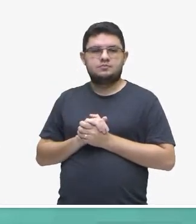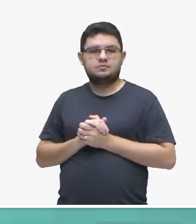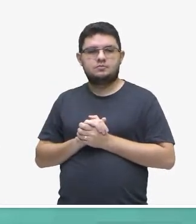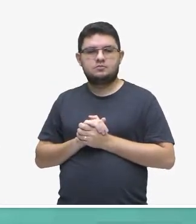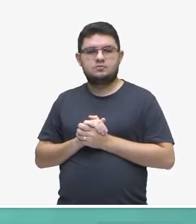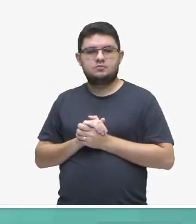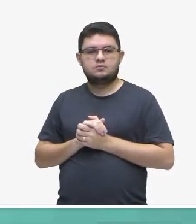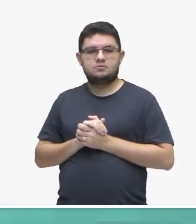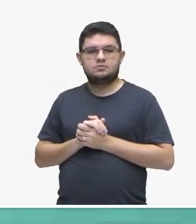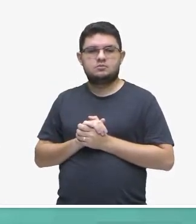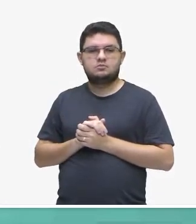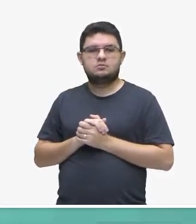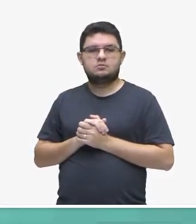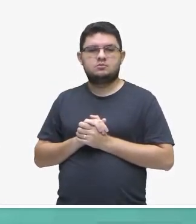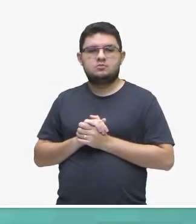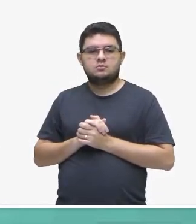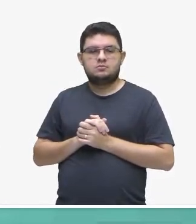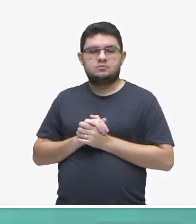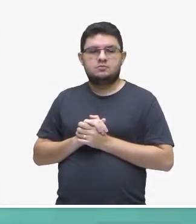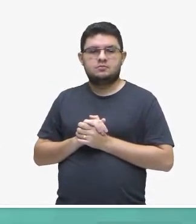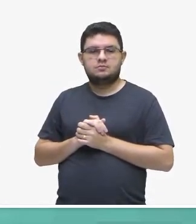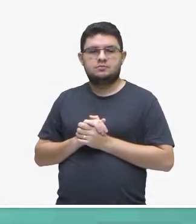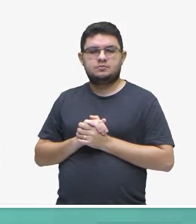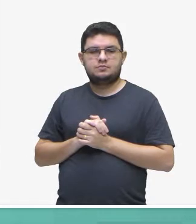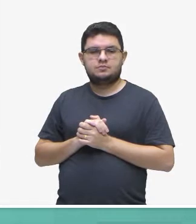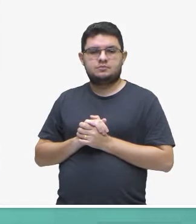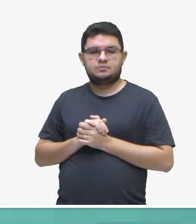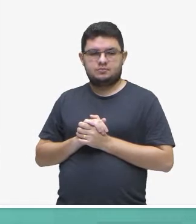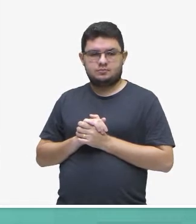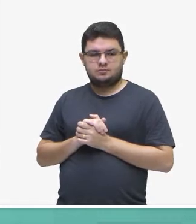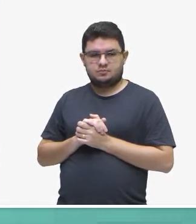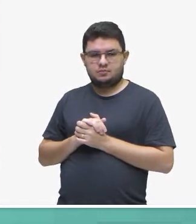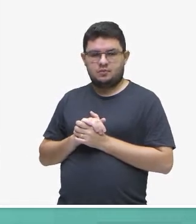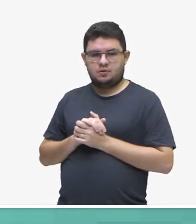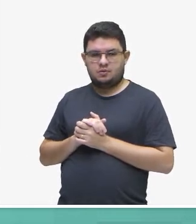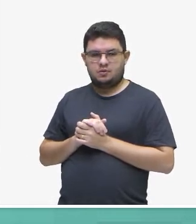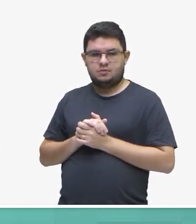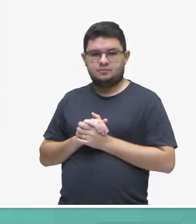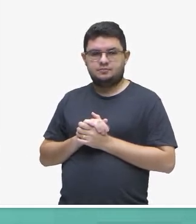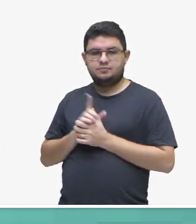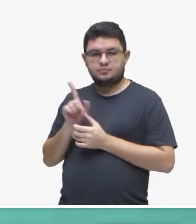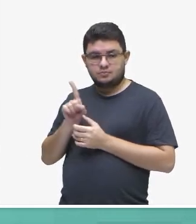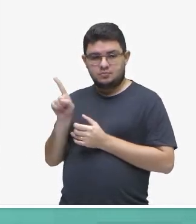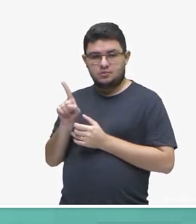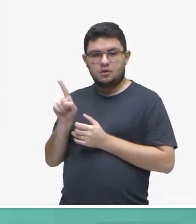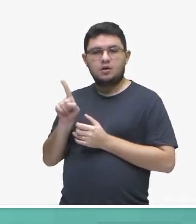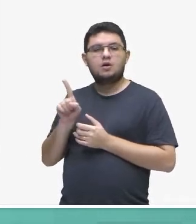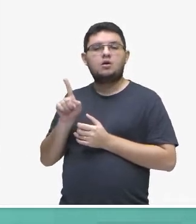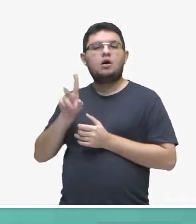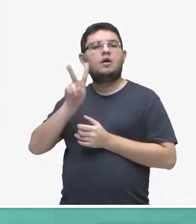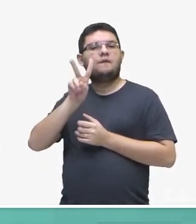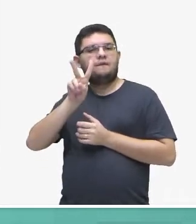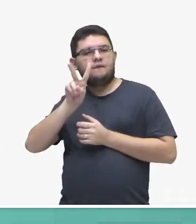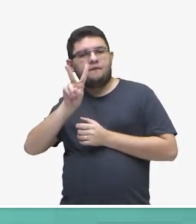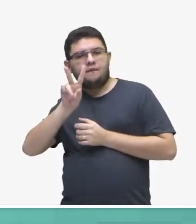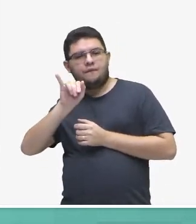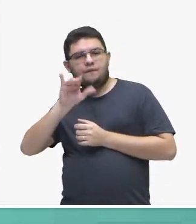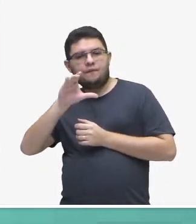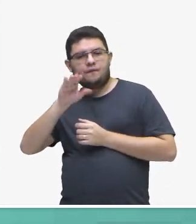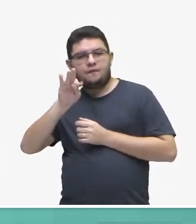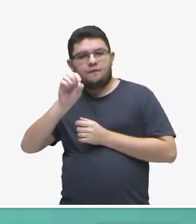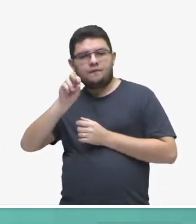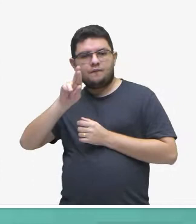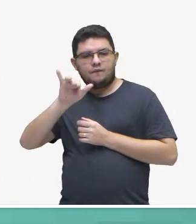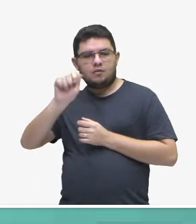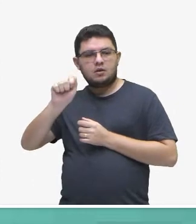encaixar aqui na letter A. Now, Vitória, drink more water. Não podemos esquecer que estamos trabalhando com